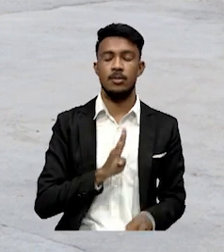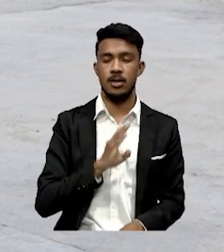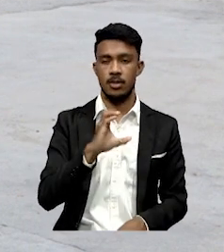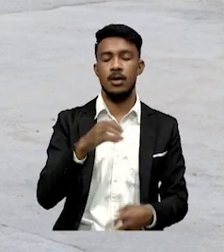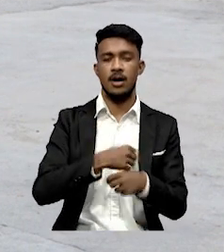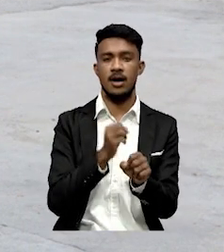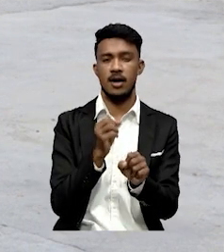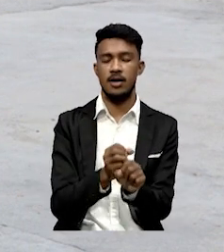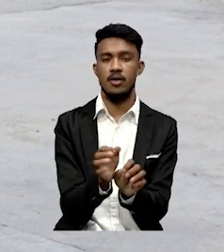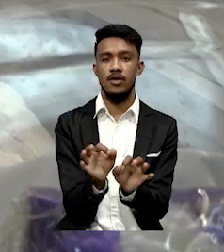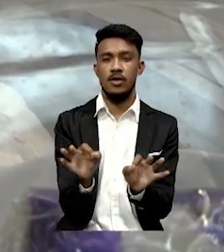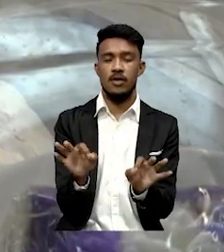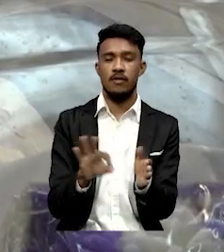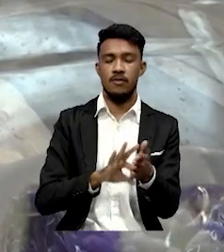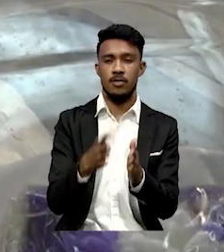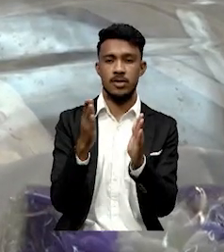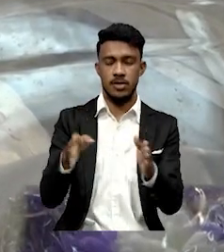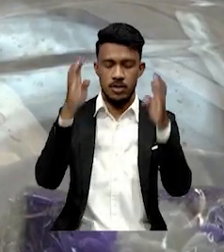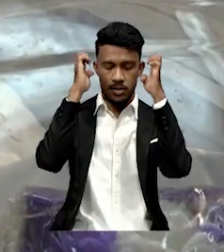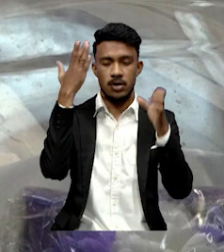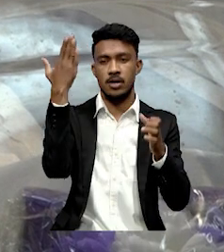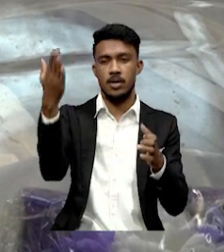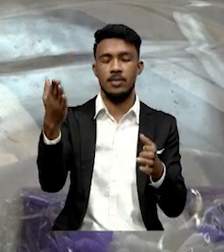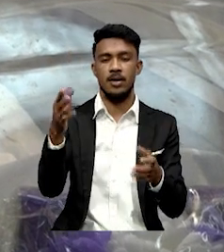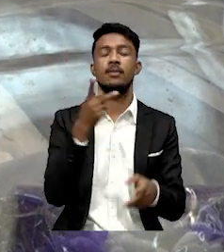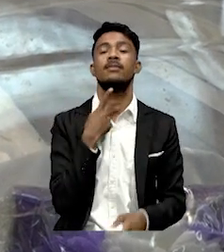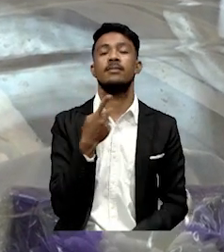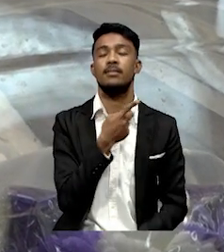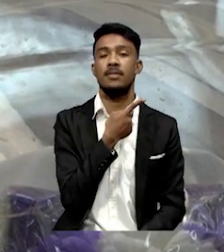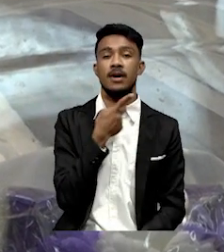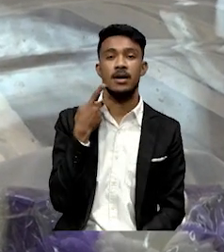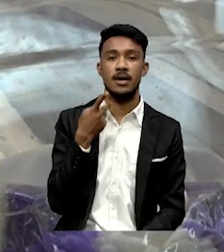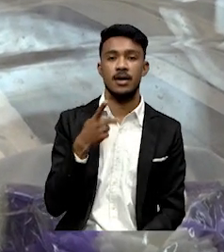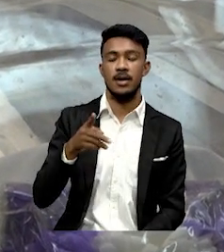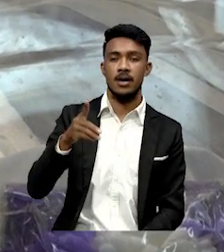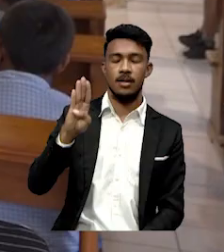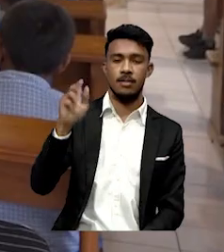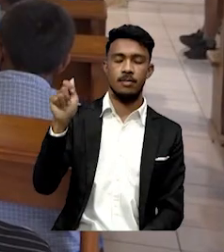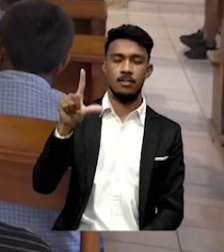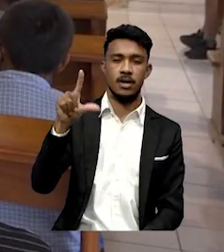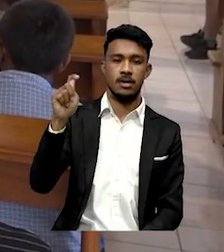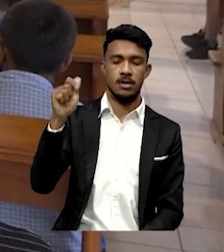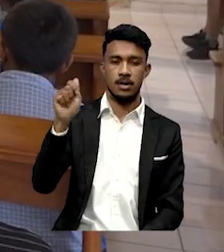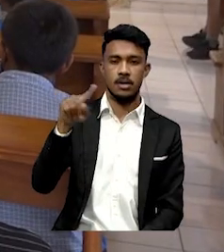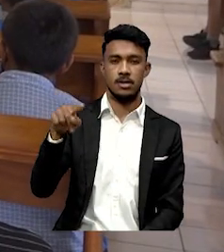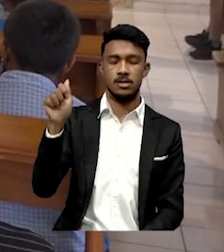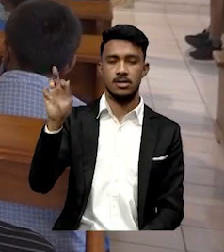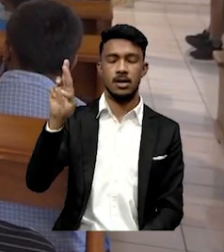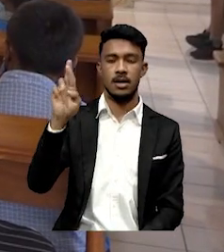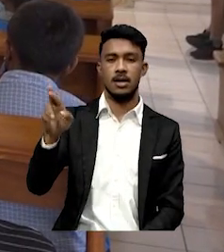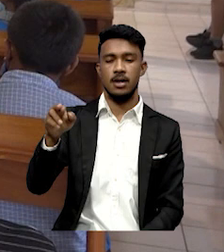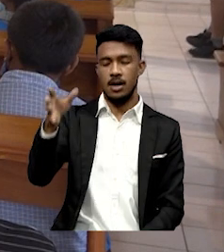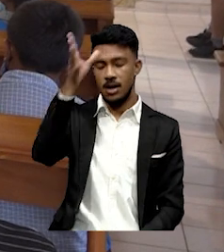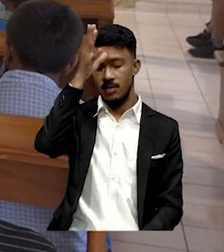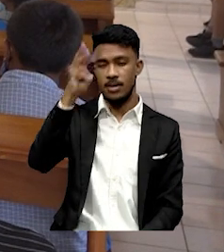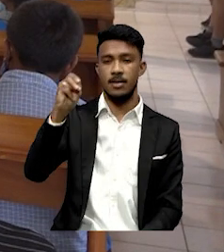formação educativa ia neba. Diácono Baltazar Pires SDB, o Angusi Aman Firmino Pires, Noina Isabel Maria